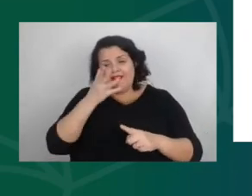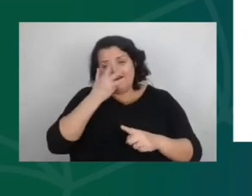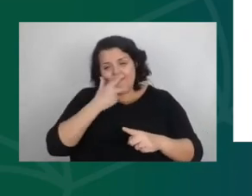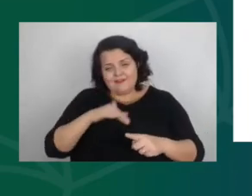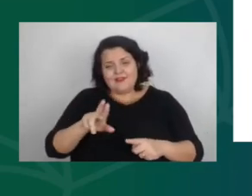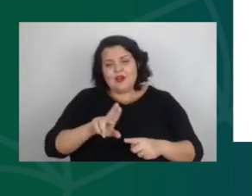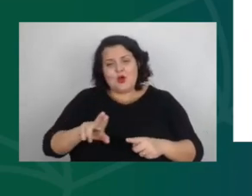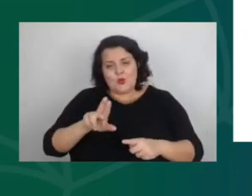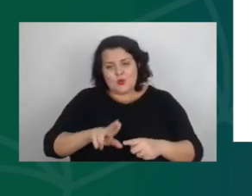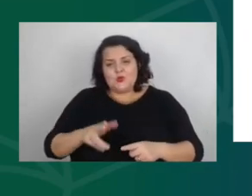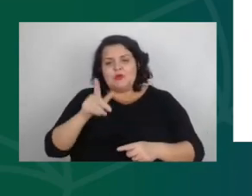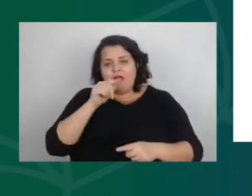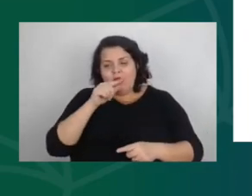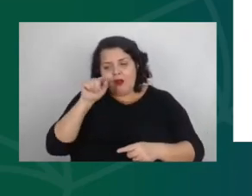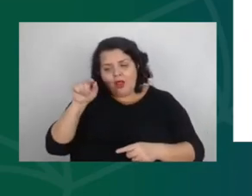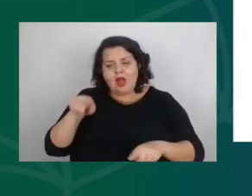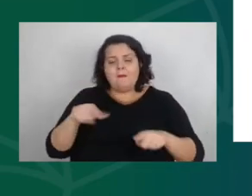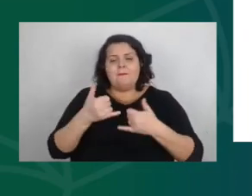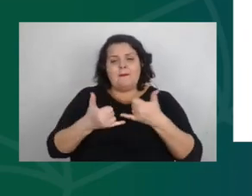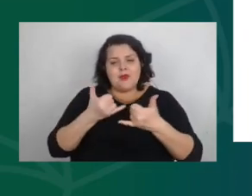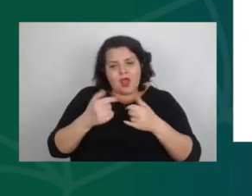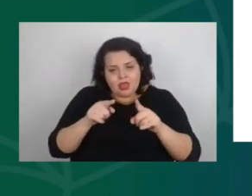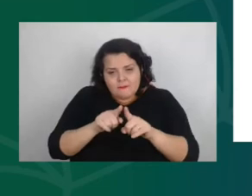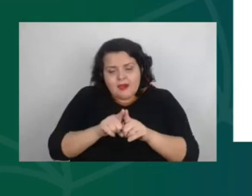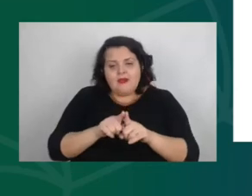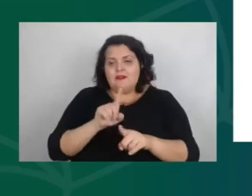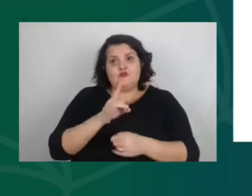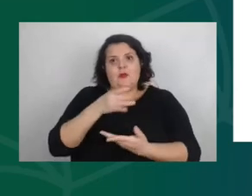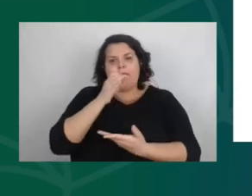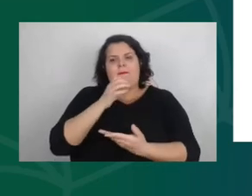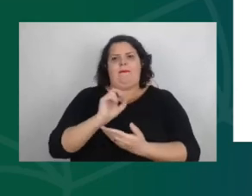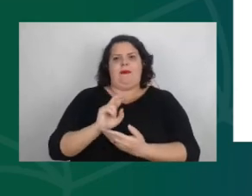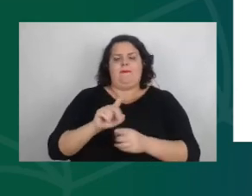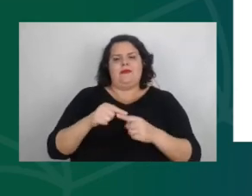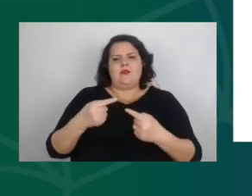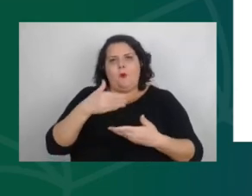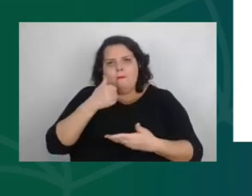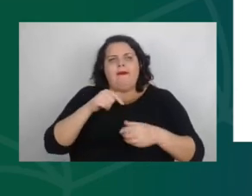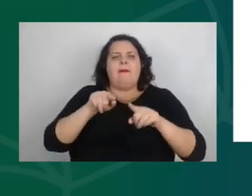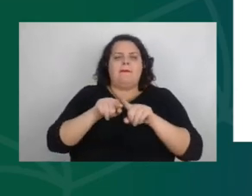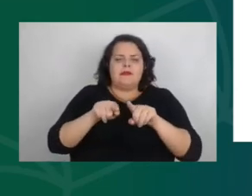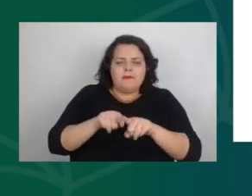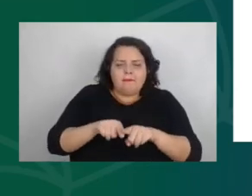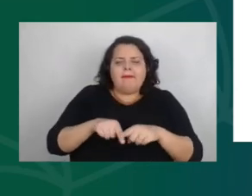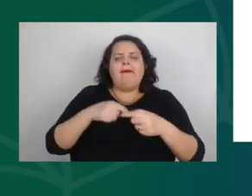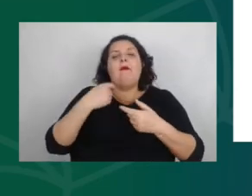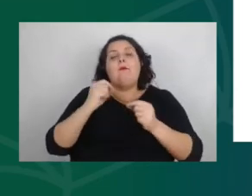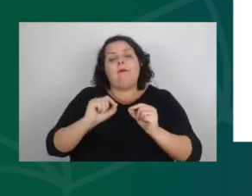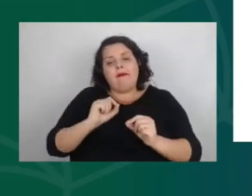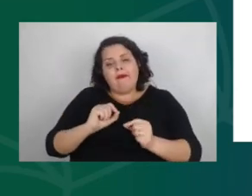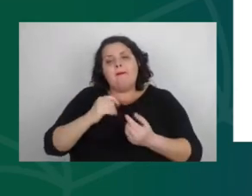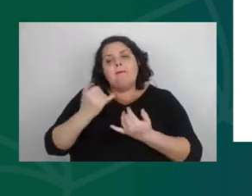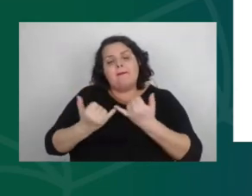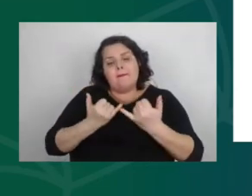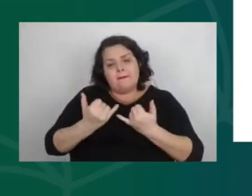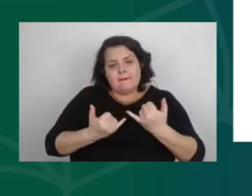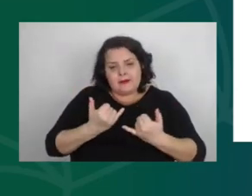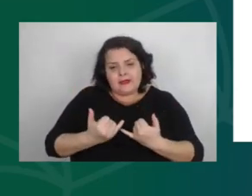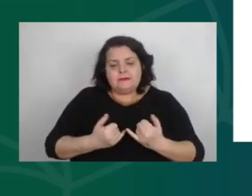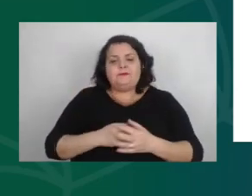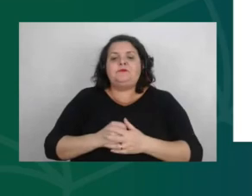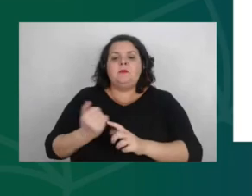para recreação, e também pelo fato que, como são organismos em desenvolvimento, esses mecanismos de defesa, especialmente relacionados ao sistema de reparo de